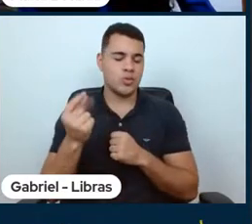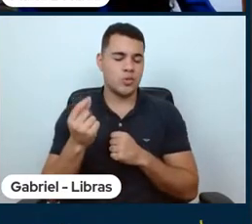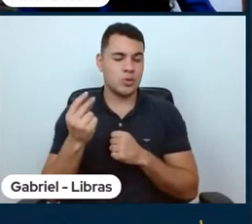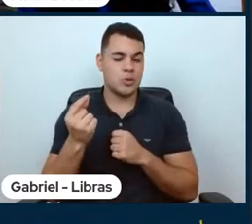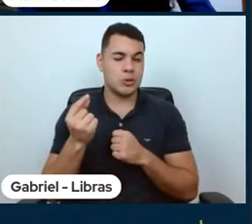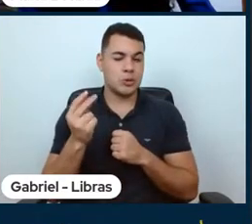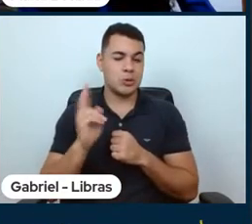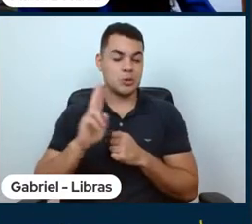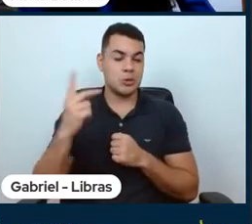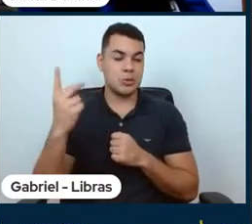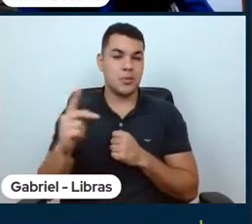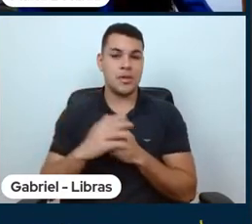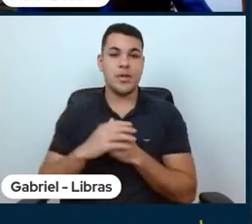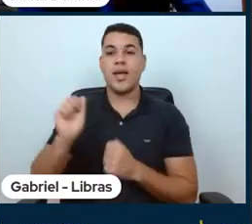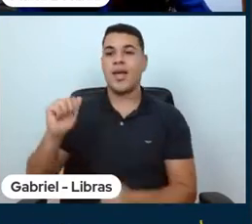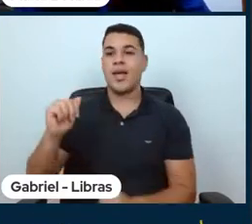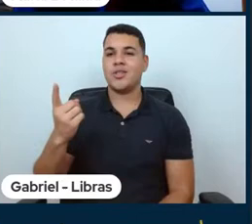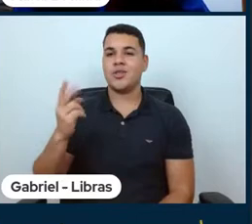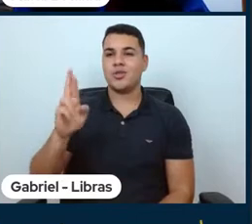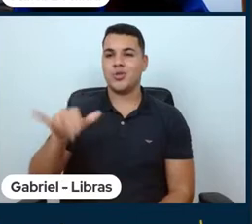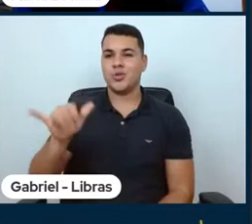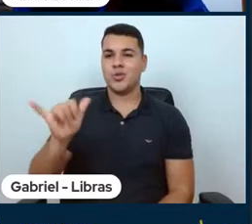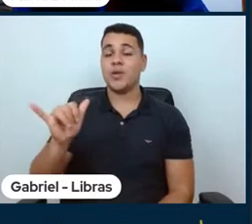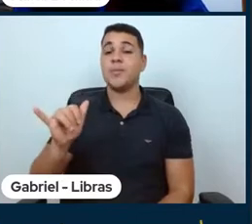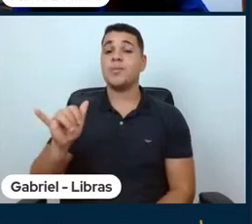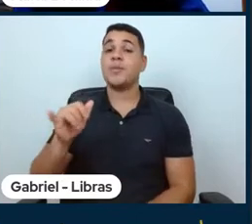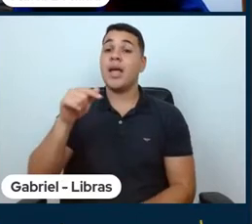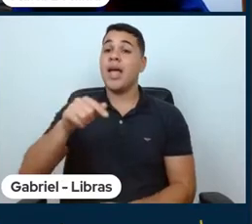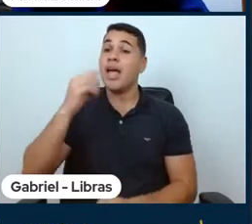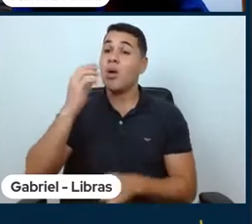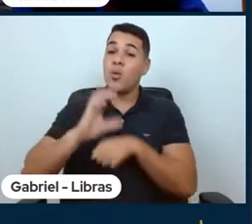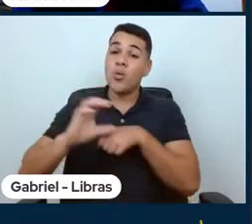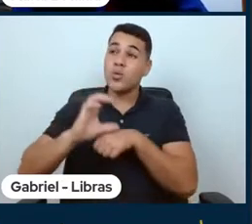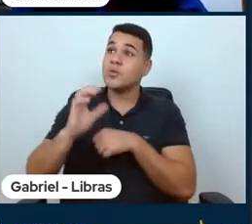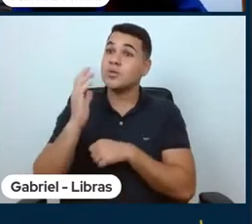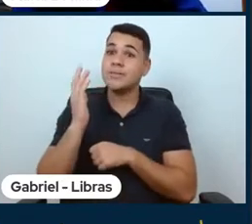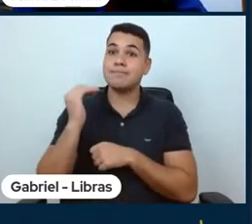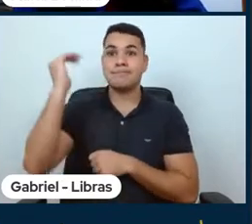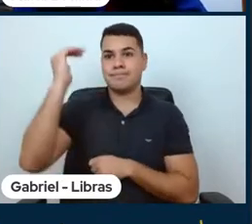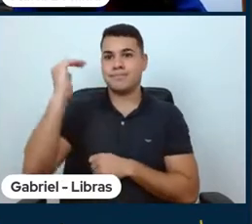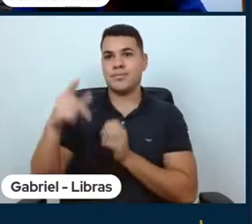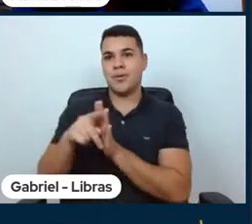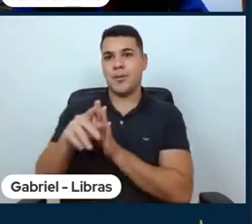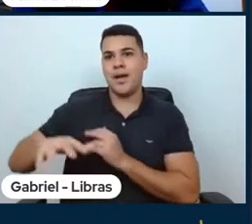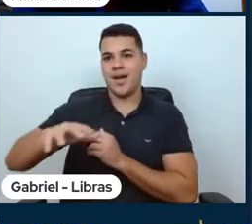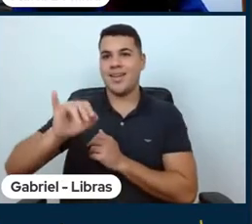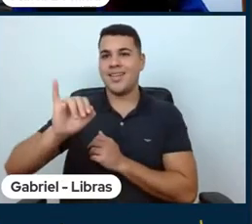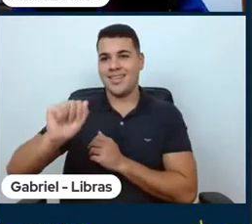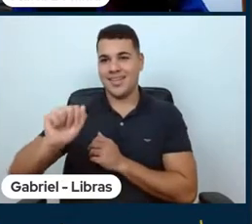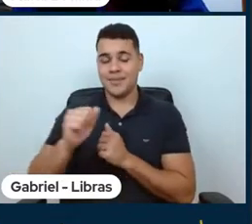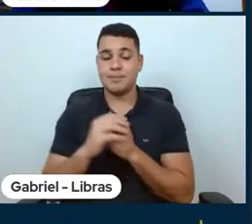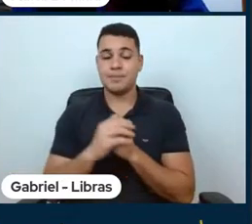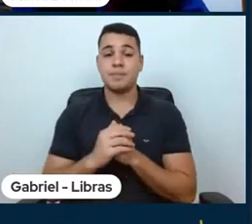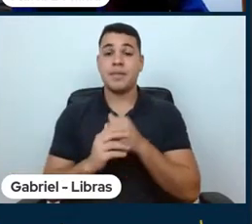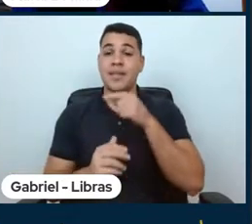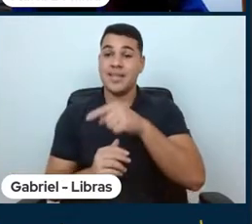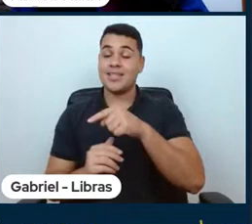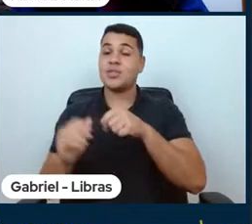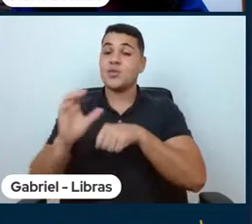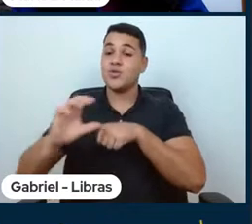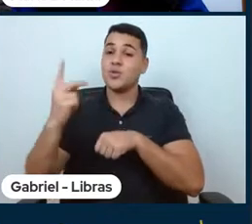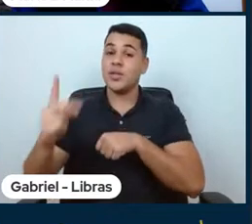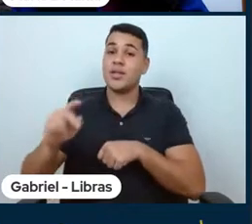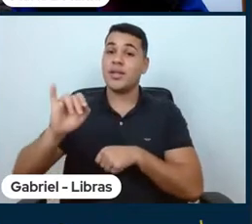Oh, meu Deus, Andrew NG é um dos cursos mais famosos de inteligência artificial. E o curso dele é um curso que eu achei legal porque